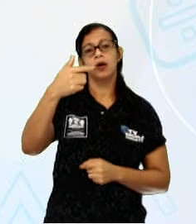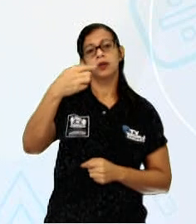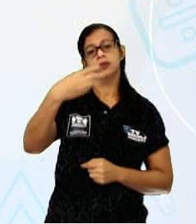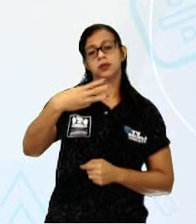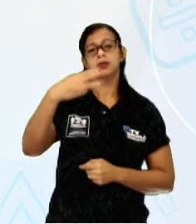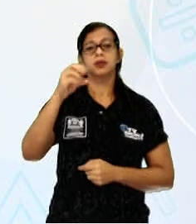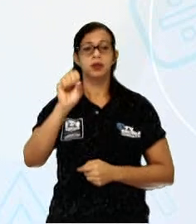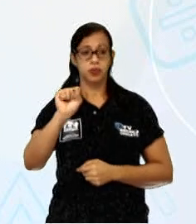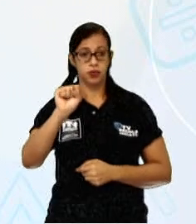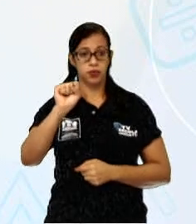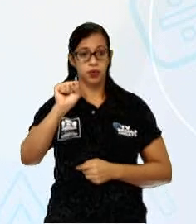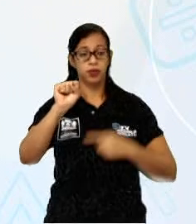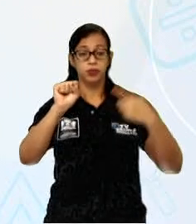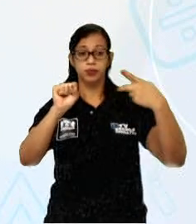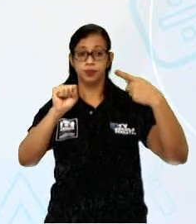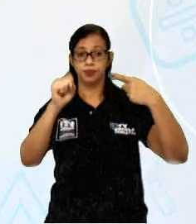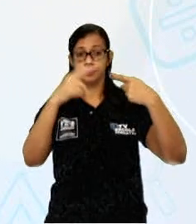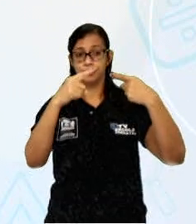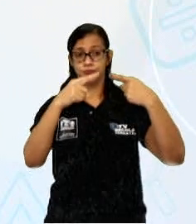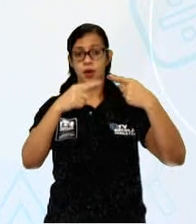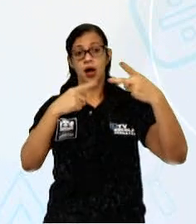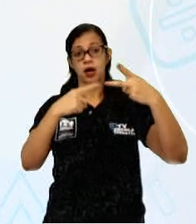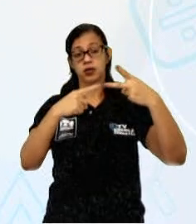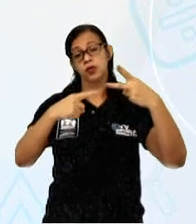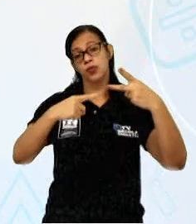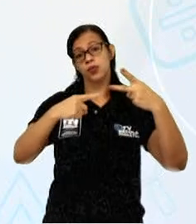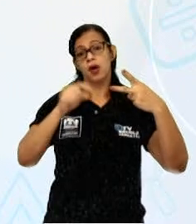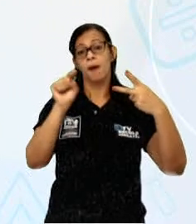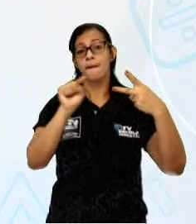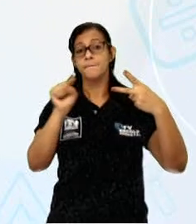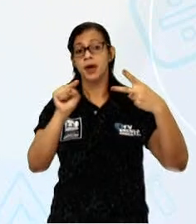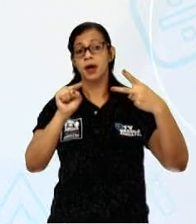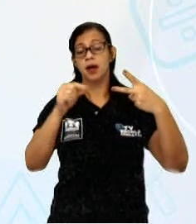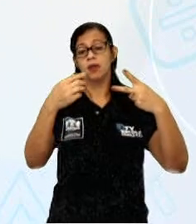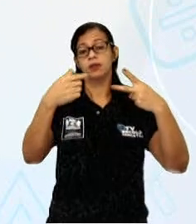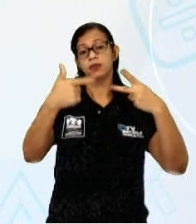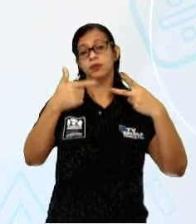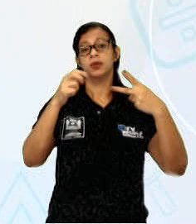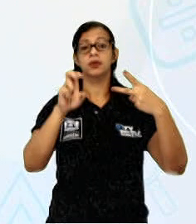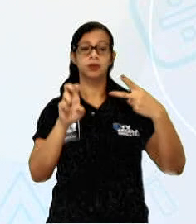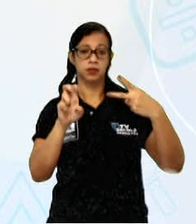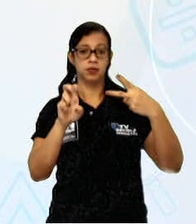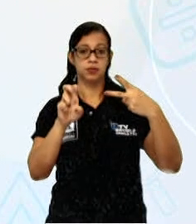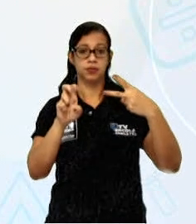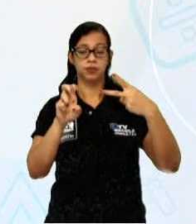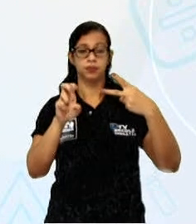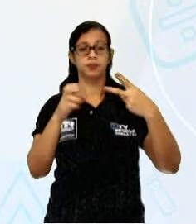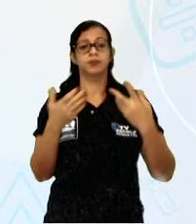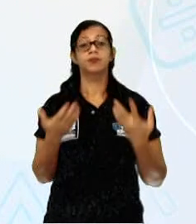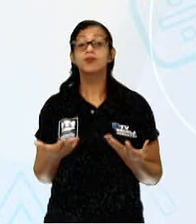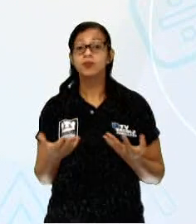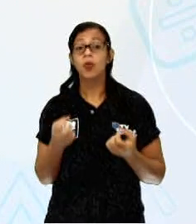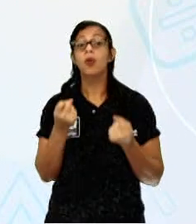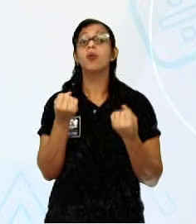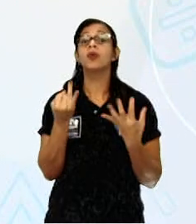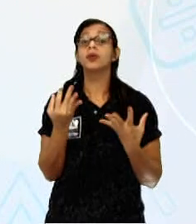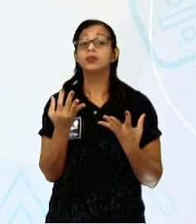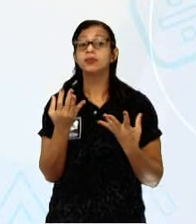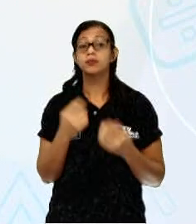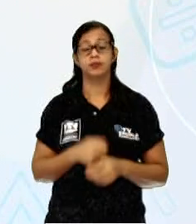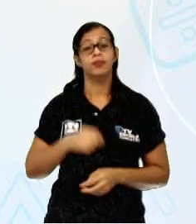subtraendo 38 - 25 vamos fazer a operação há 8 -